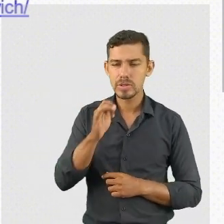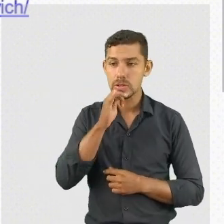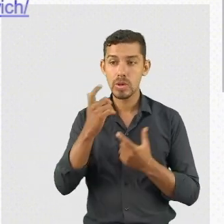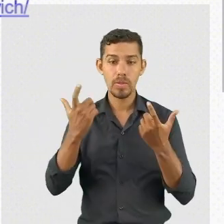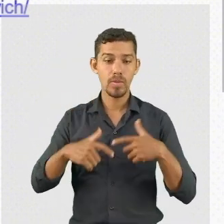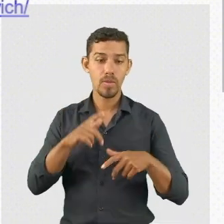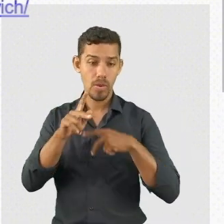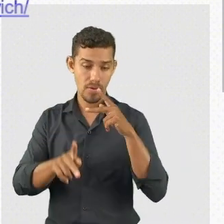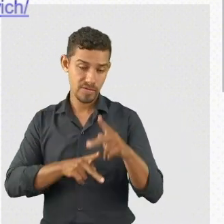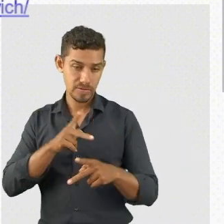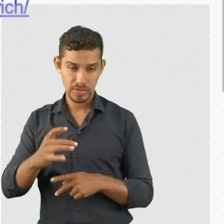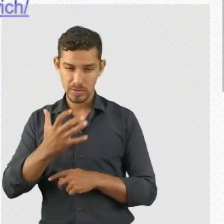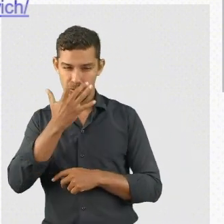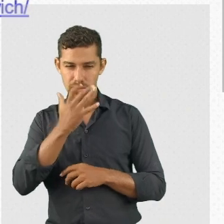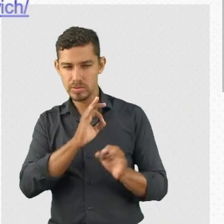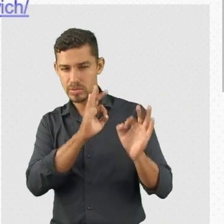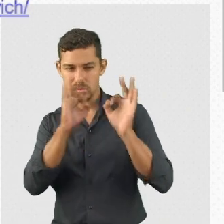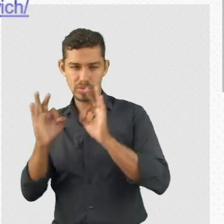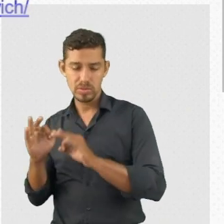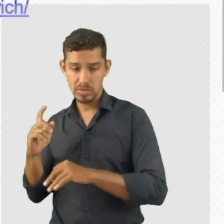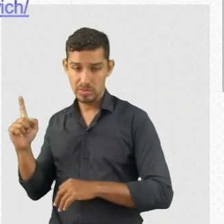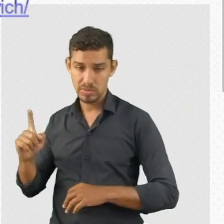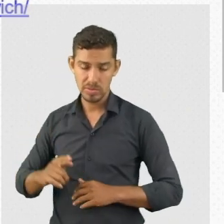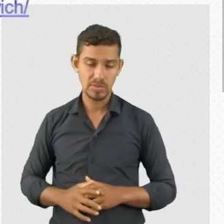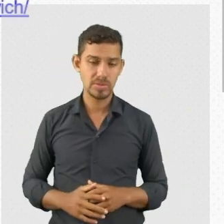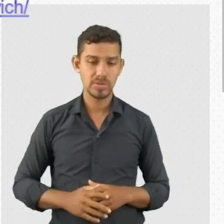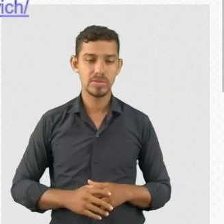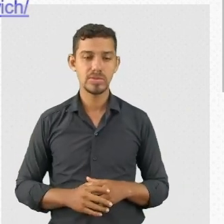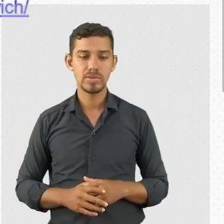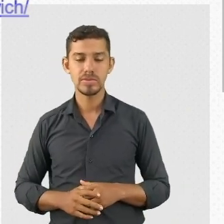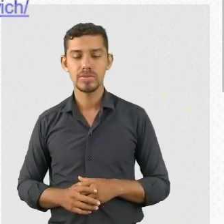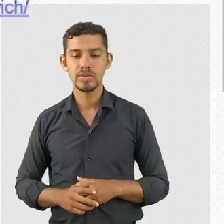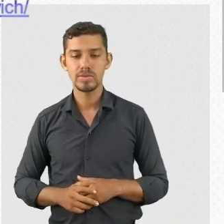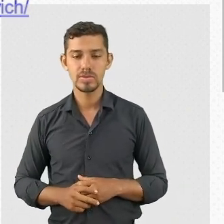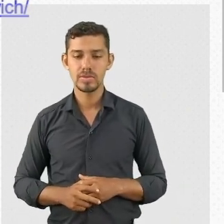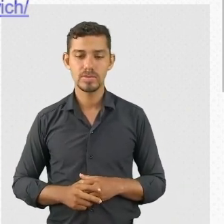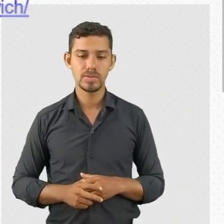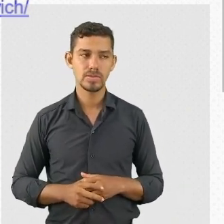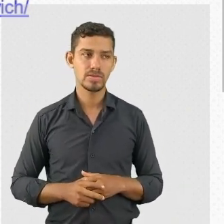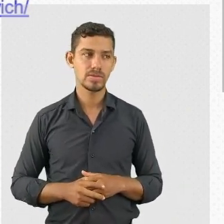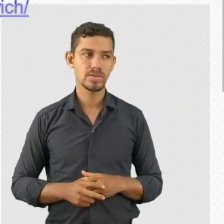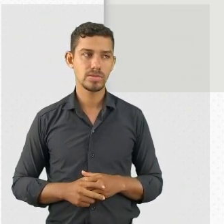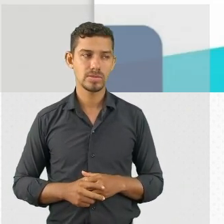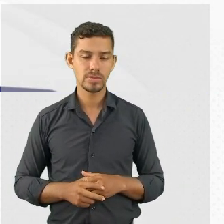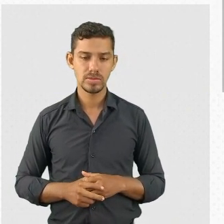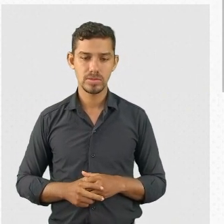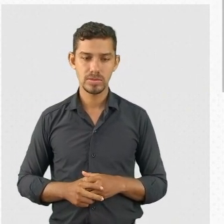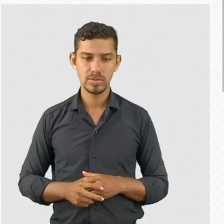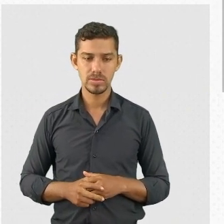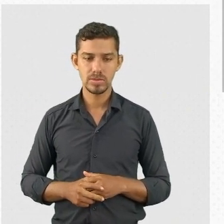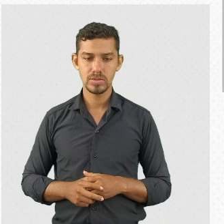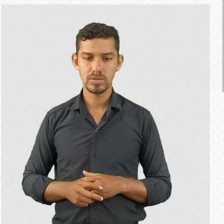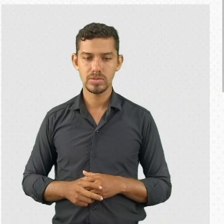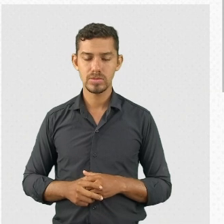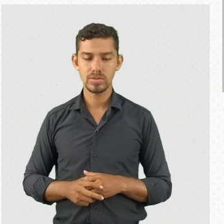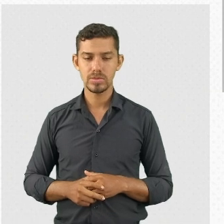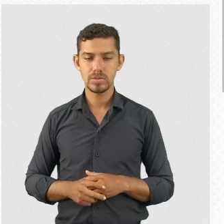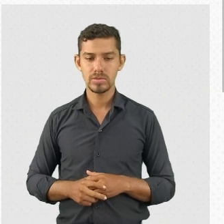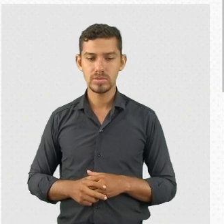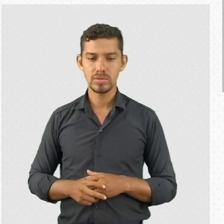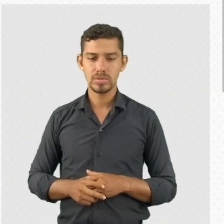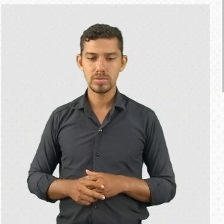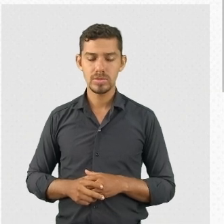determinado povo observando essa imagem aqui? Então vamos ver, tem 2 potes lá atrás, a gente tem um